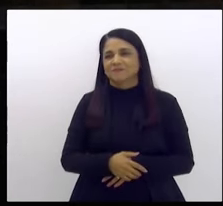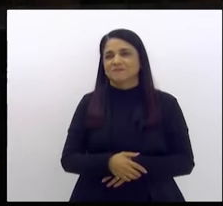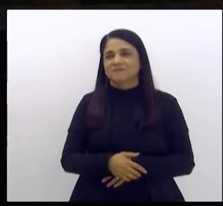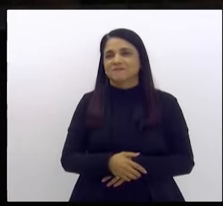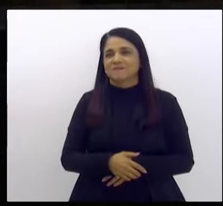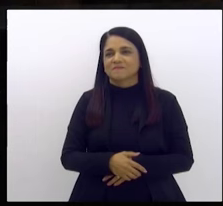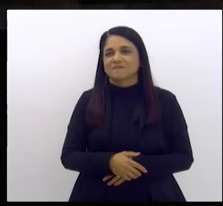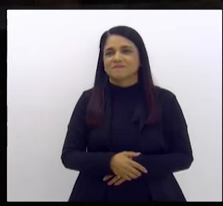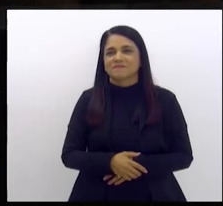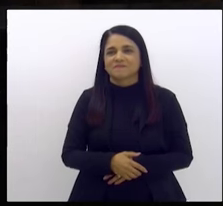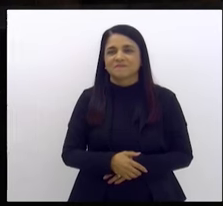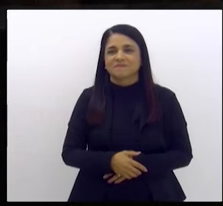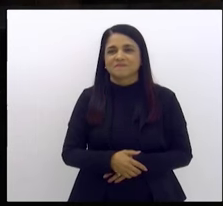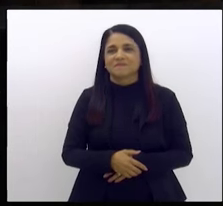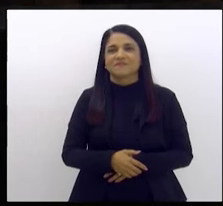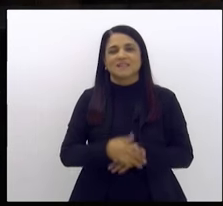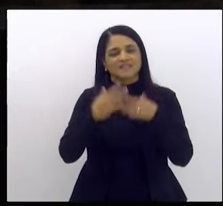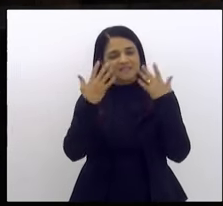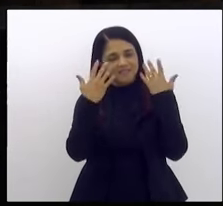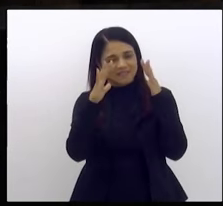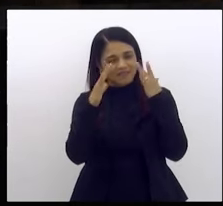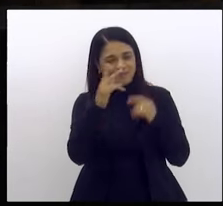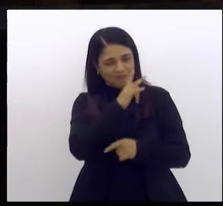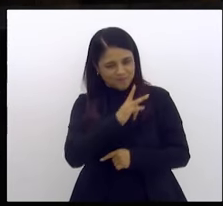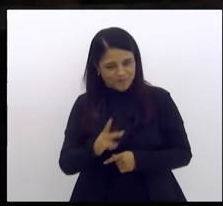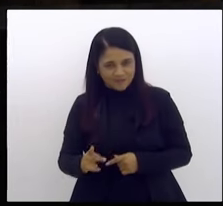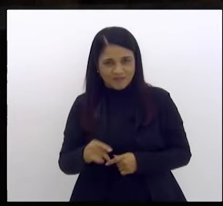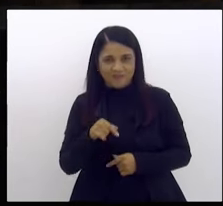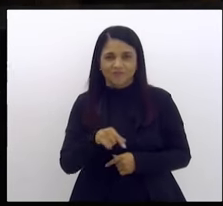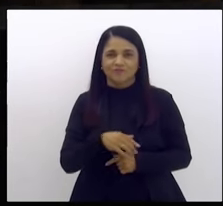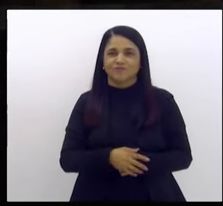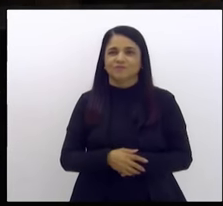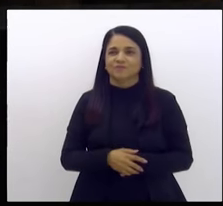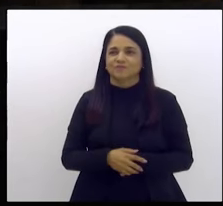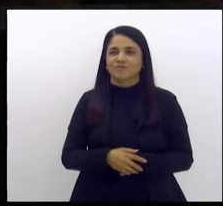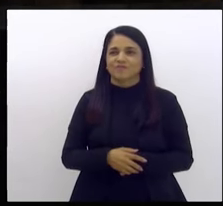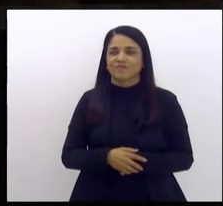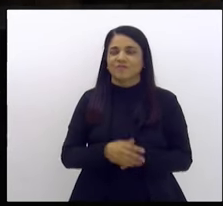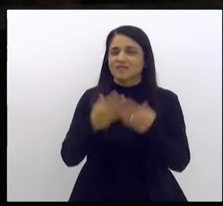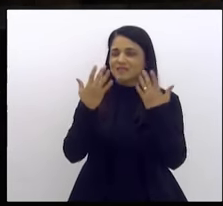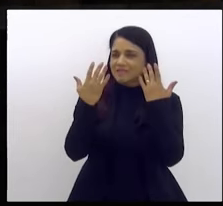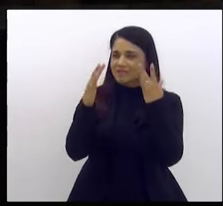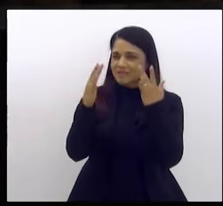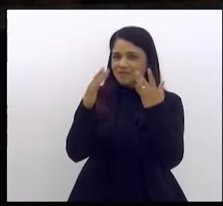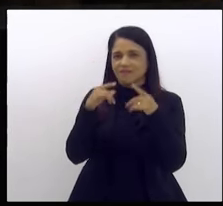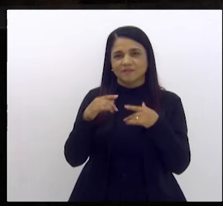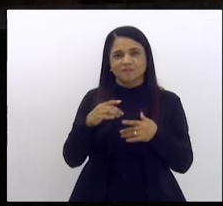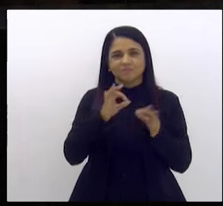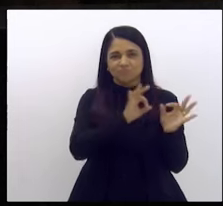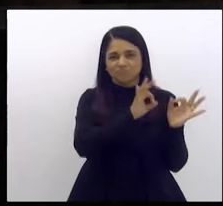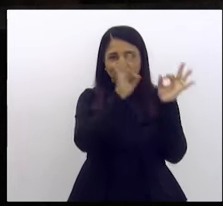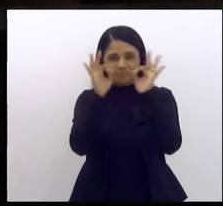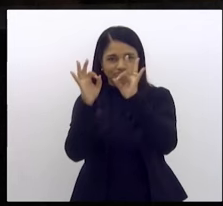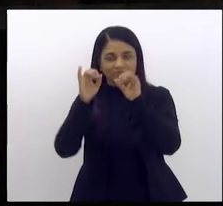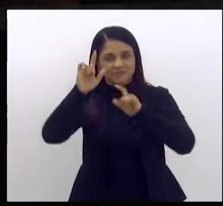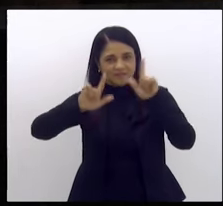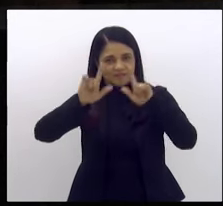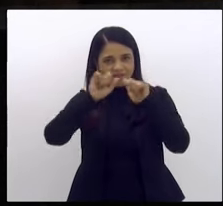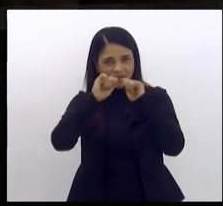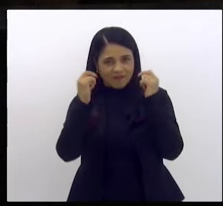Mas saudando Vossa Excelência, queria saudar senhoras e senhores telespectadores da TV